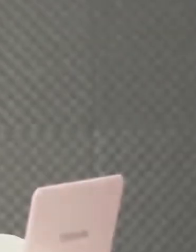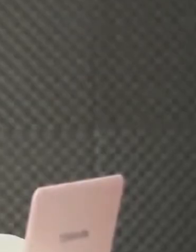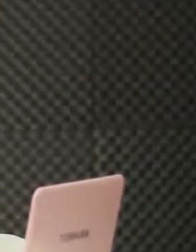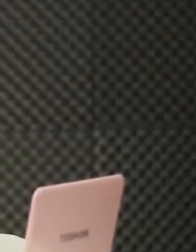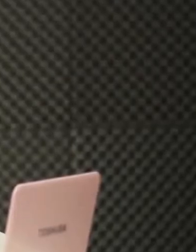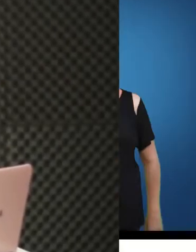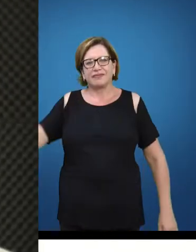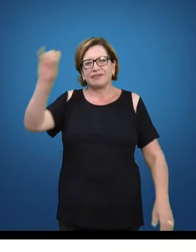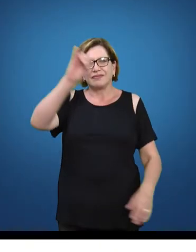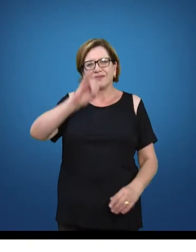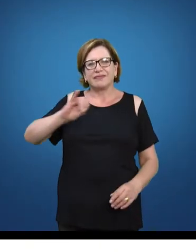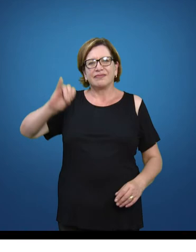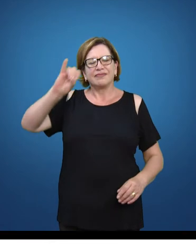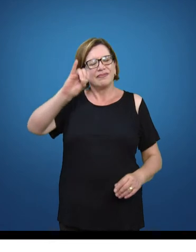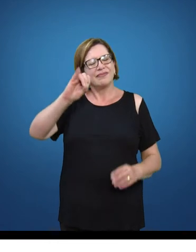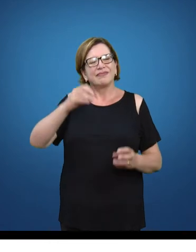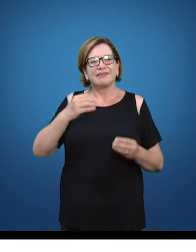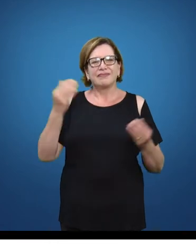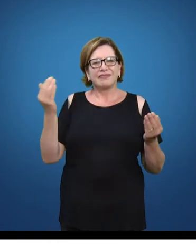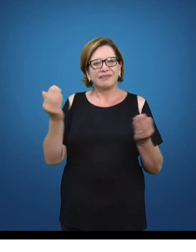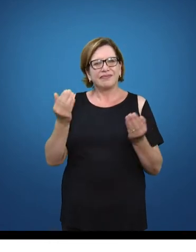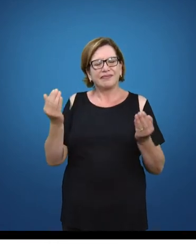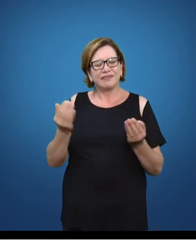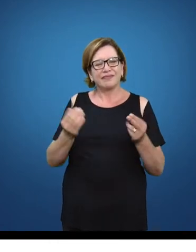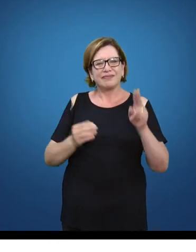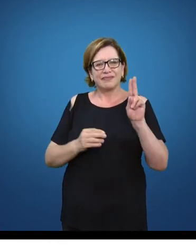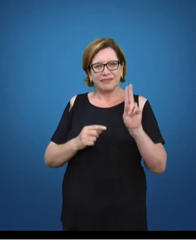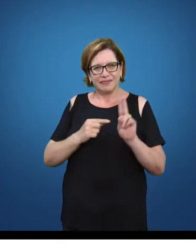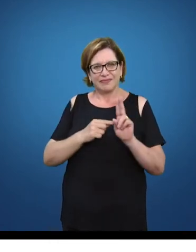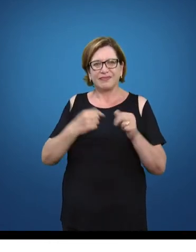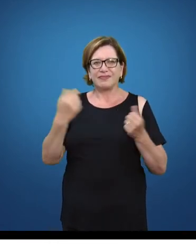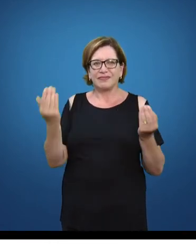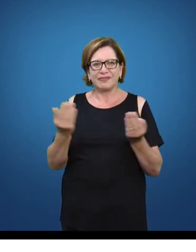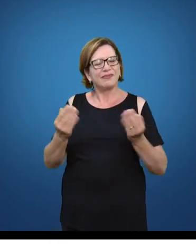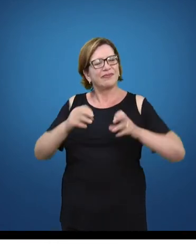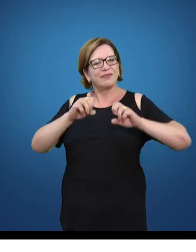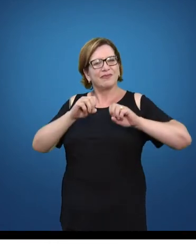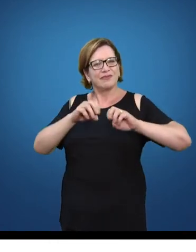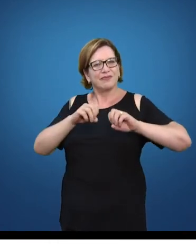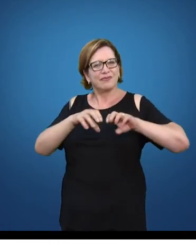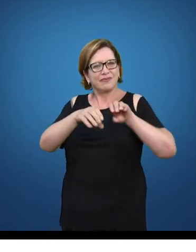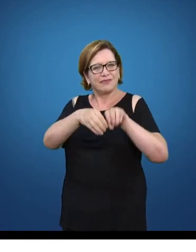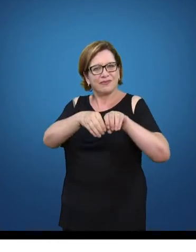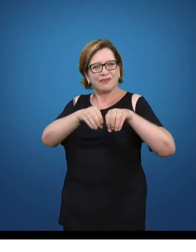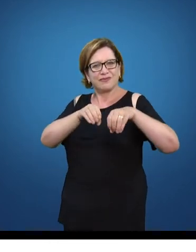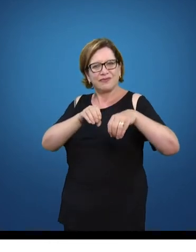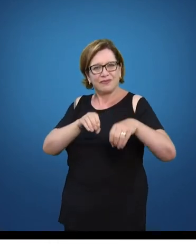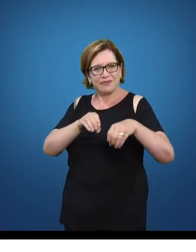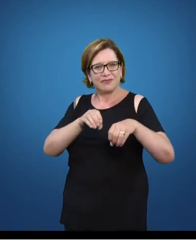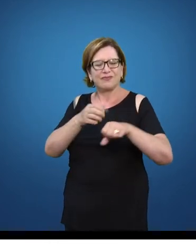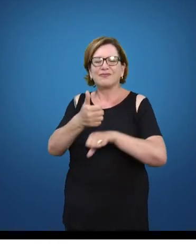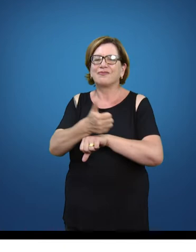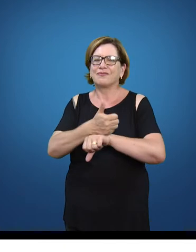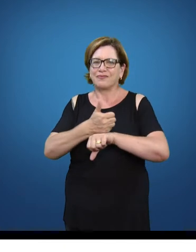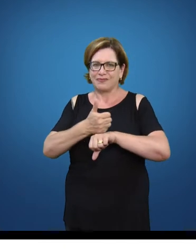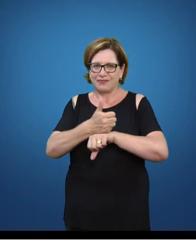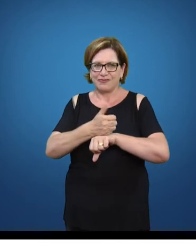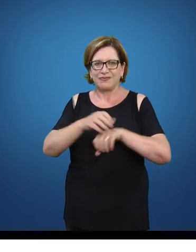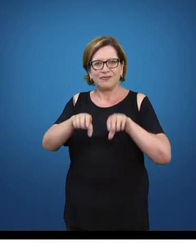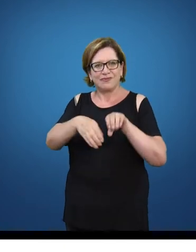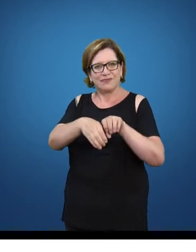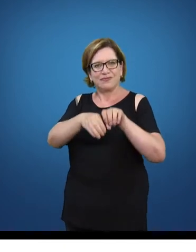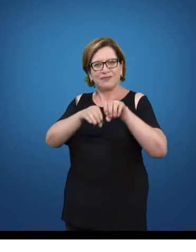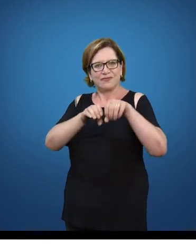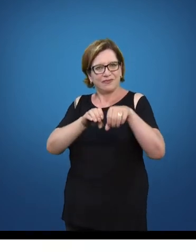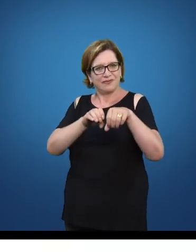olá pessoal nesta unidade nós iremos trabalhar a formação profissional a formação